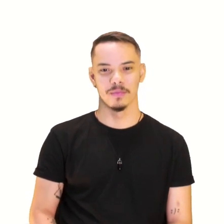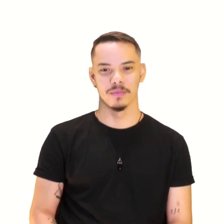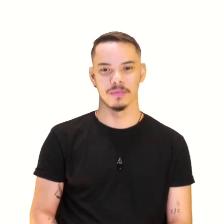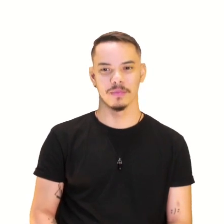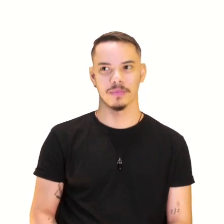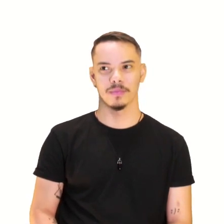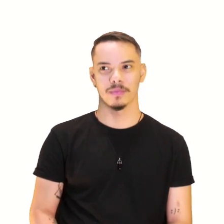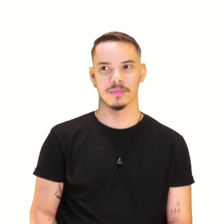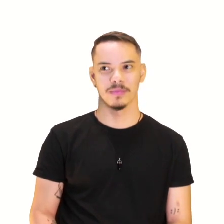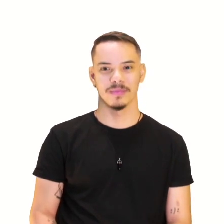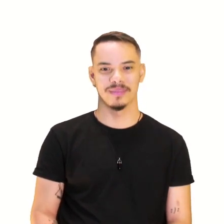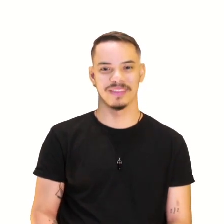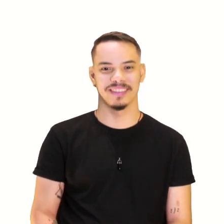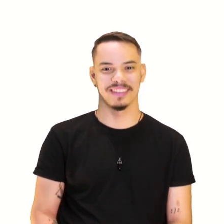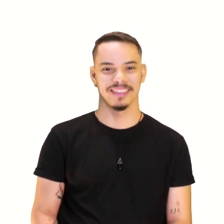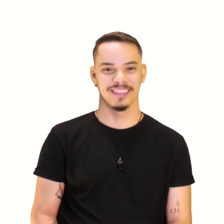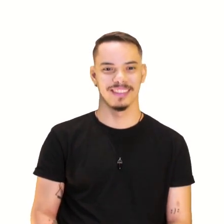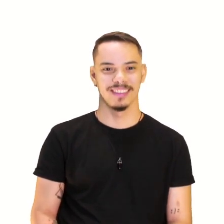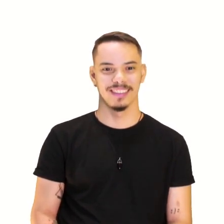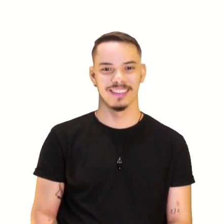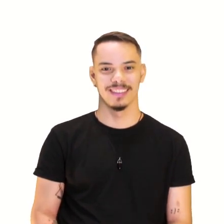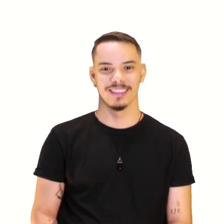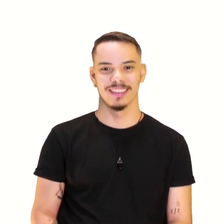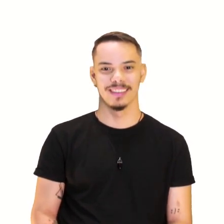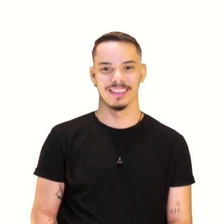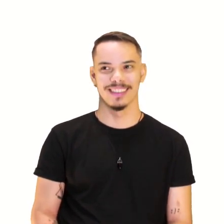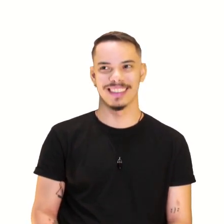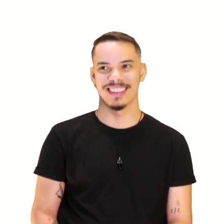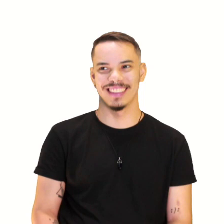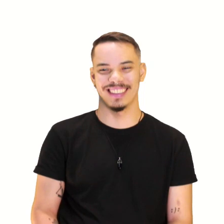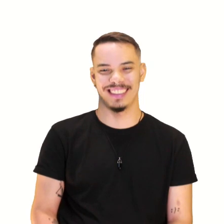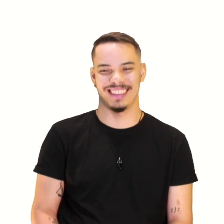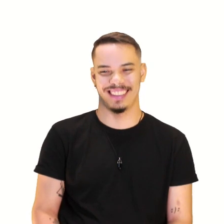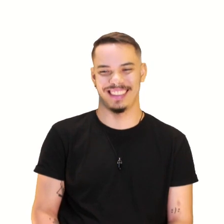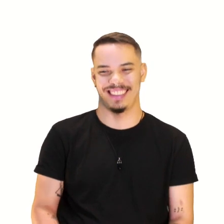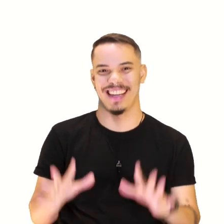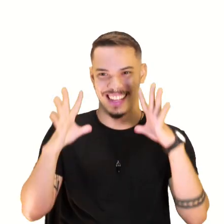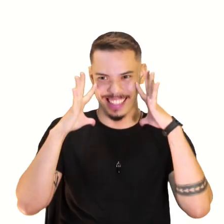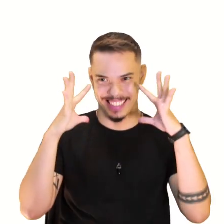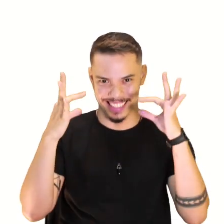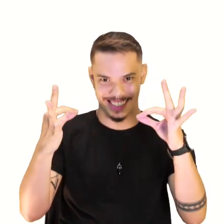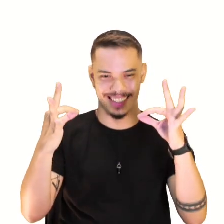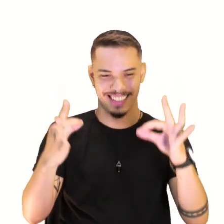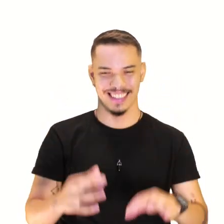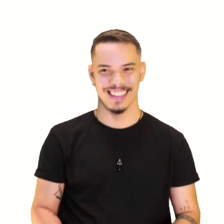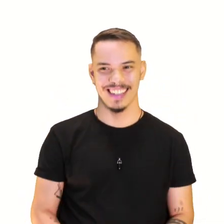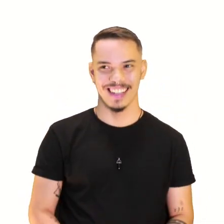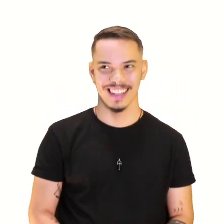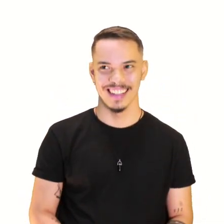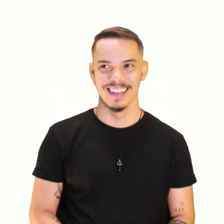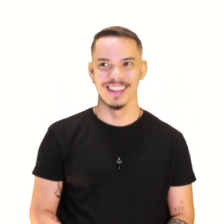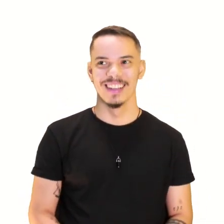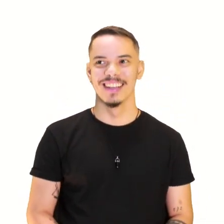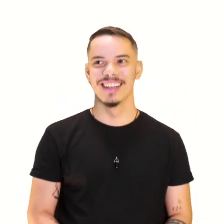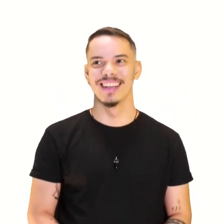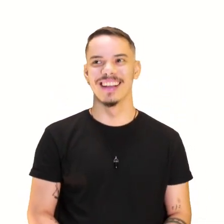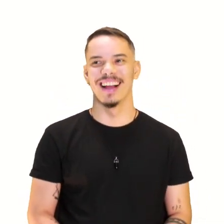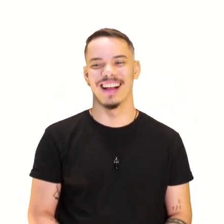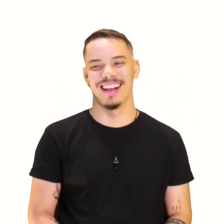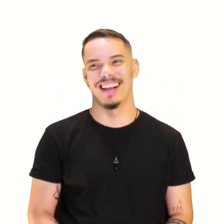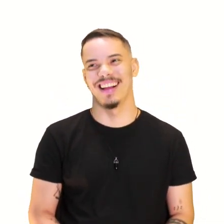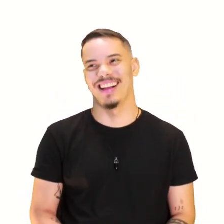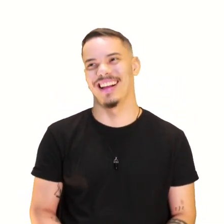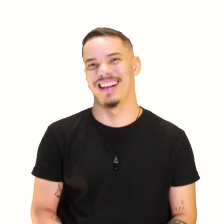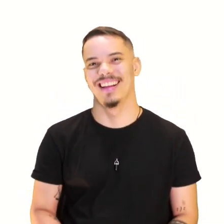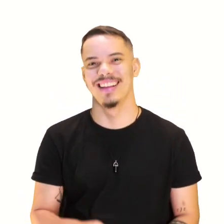circula. Quem? O primeiro termo. Aqui, uai, tá aqui, ó. Presta atenção. Quem? O menino quando